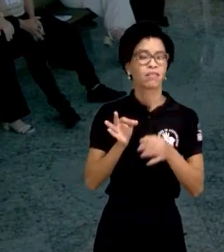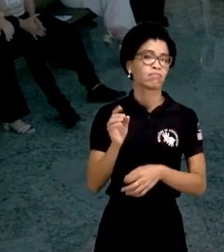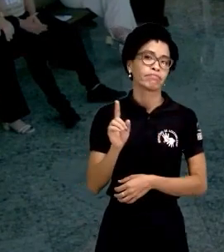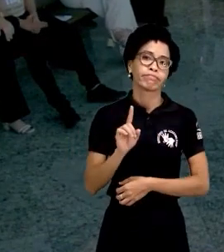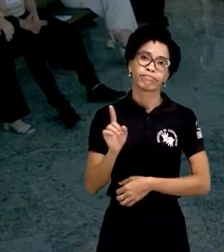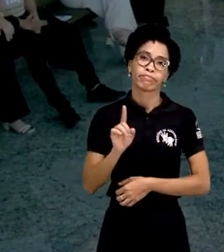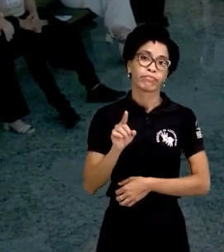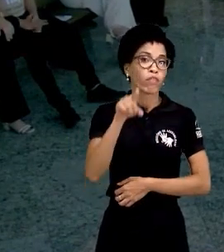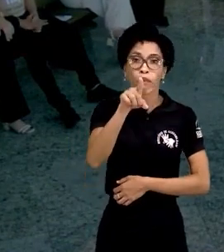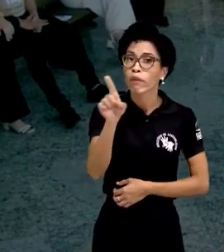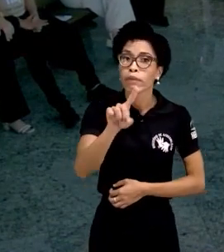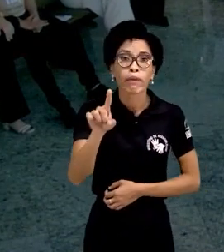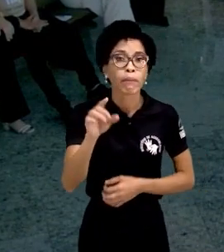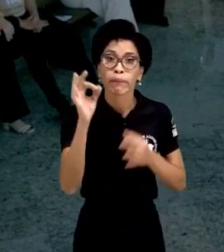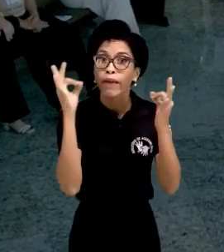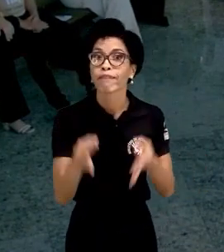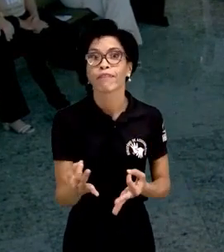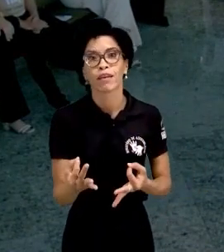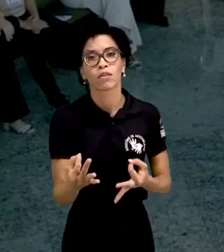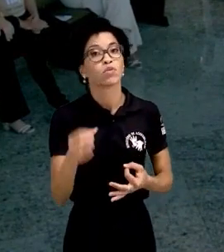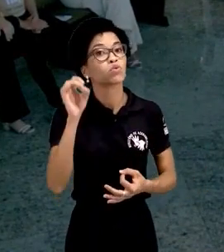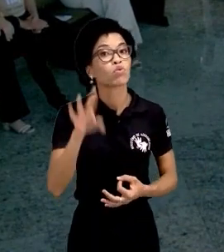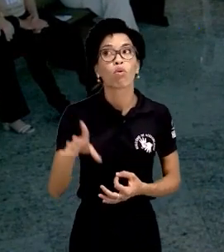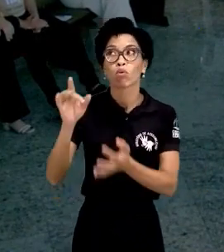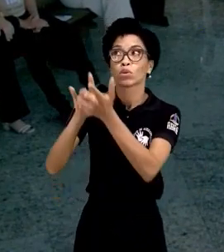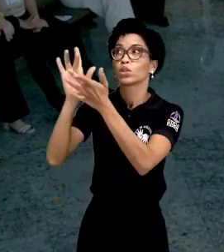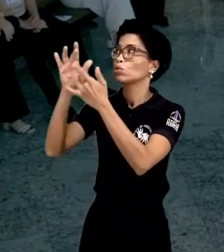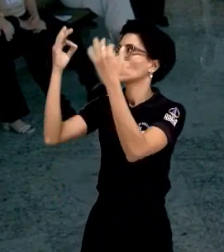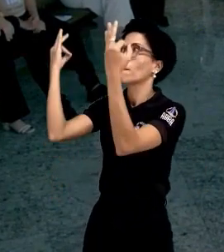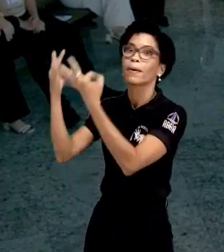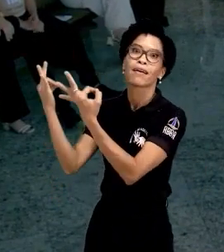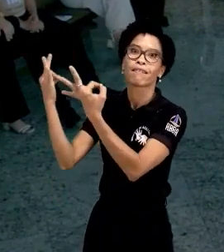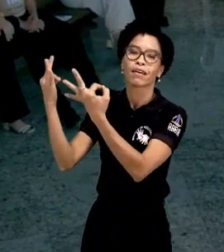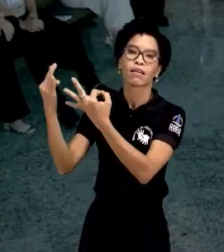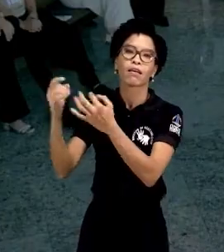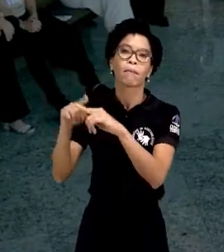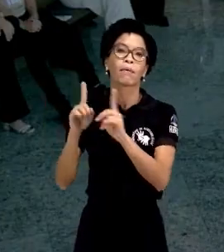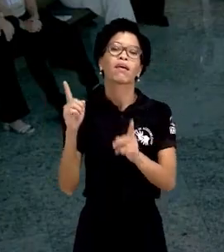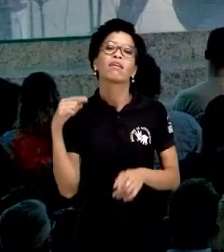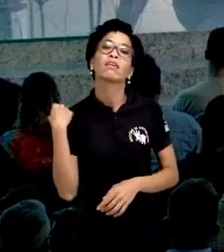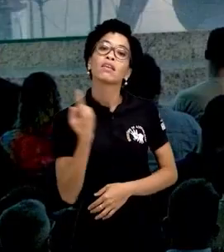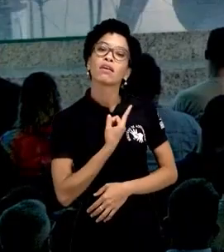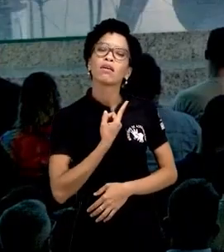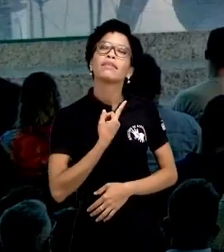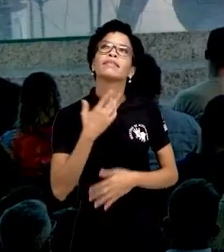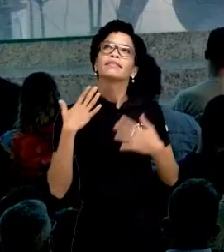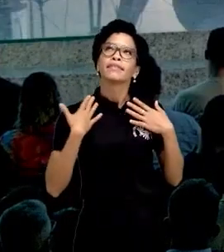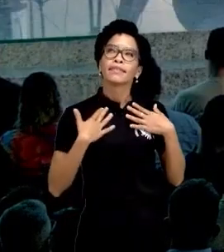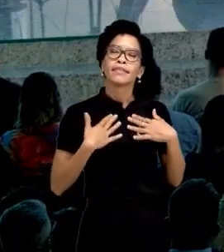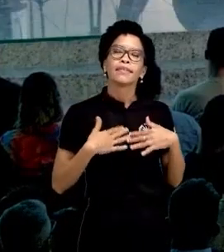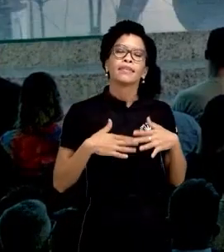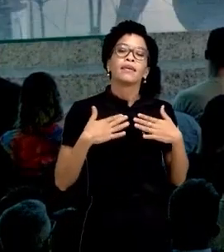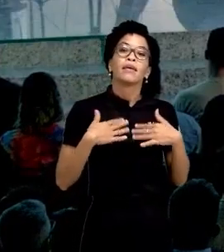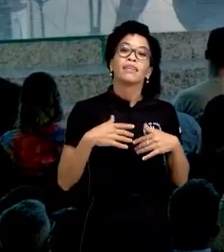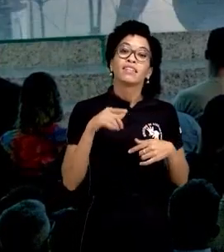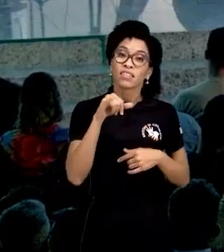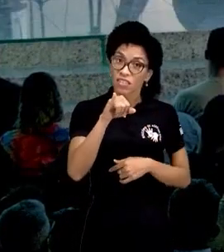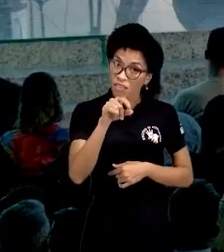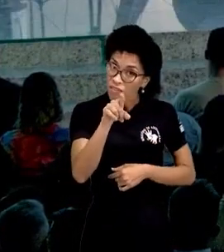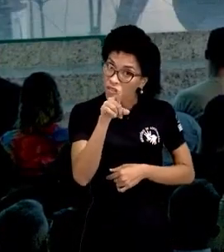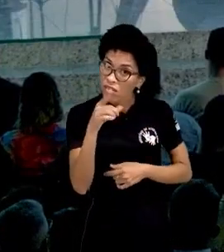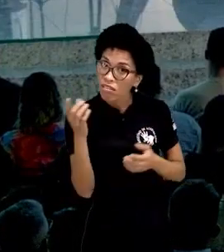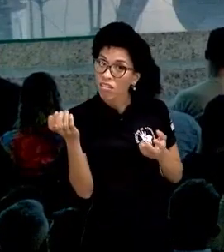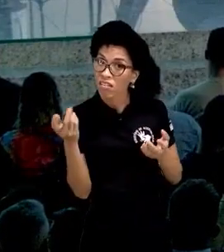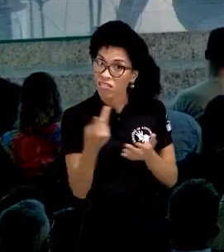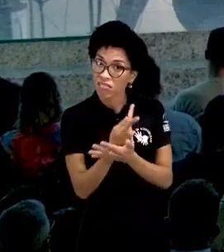um conforto incrível em tudo isso. Se você errar nesse processo, nós temos um advogado.